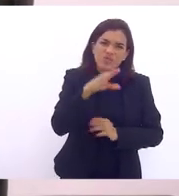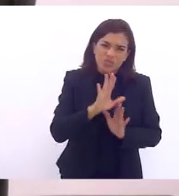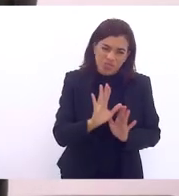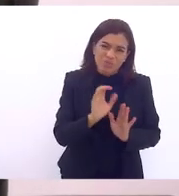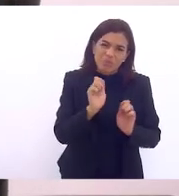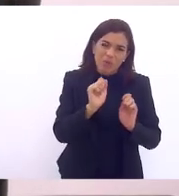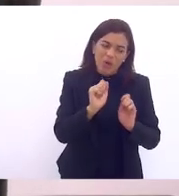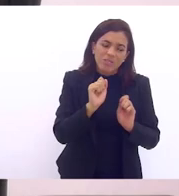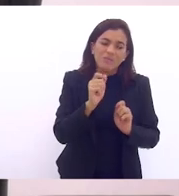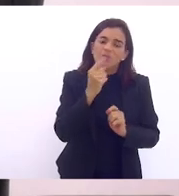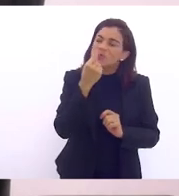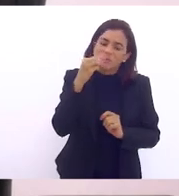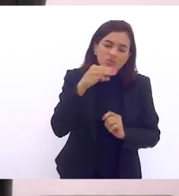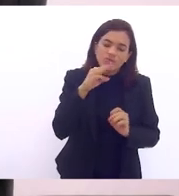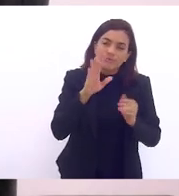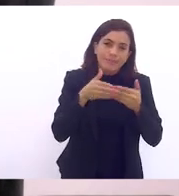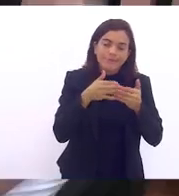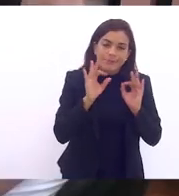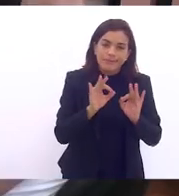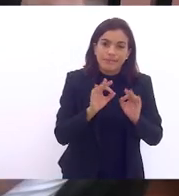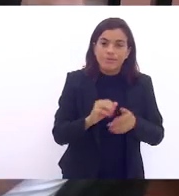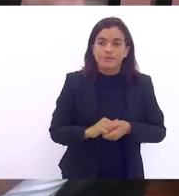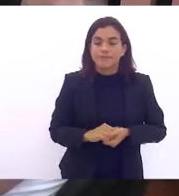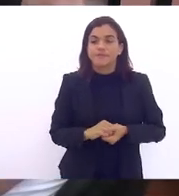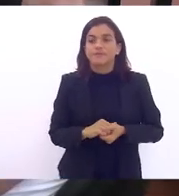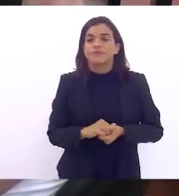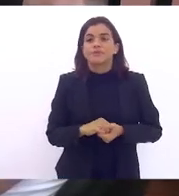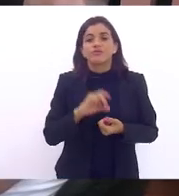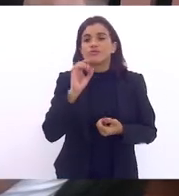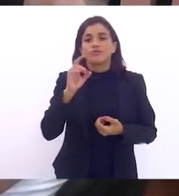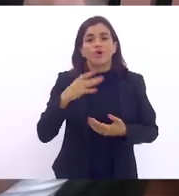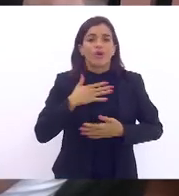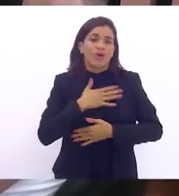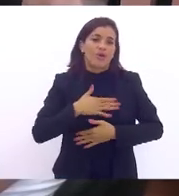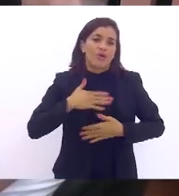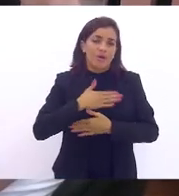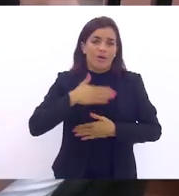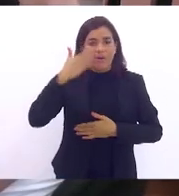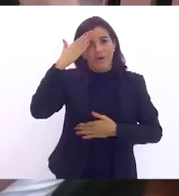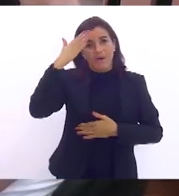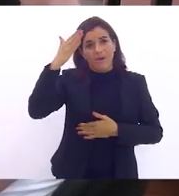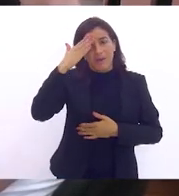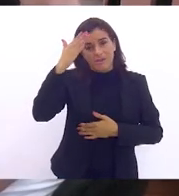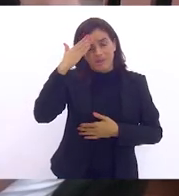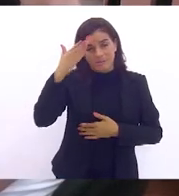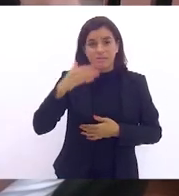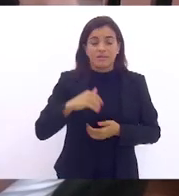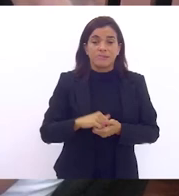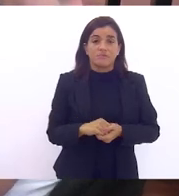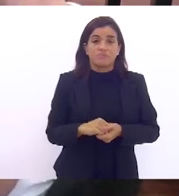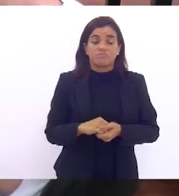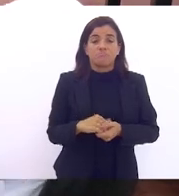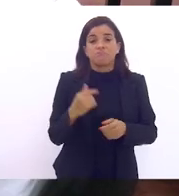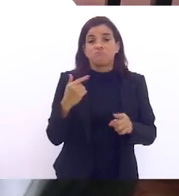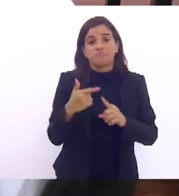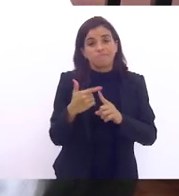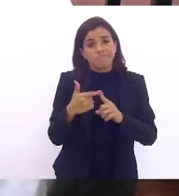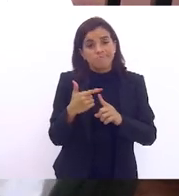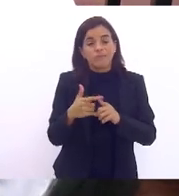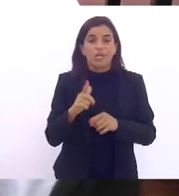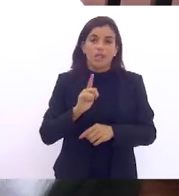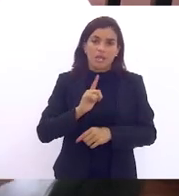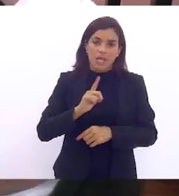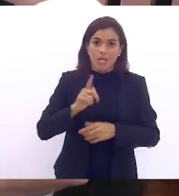poder pode falar um minutinho só pra gente poder encerado queria só agradecer Deputado mora por ter conduzido né ter nos